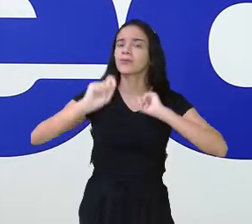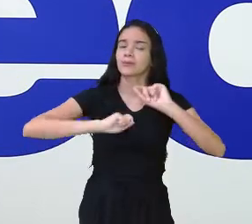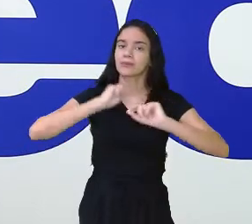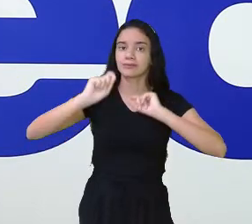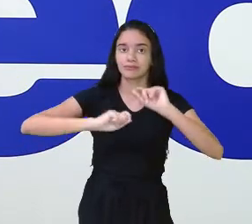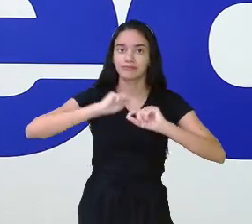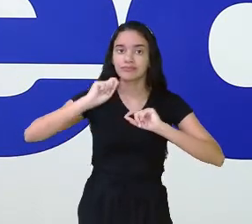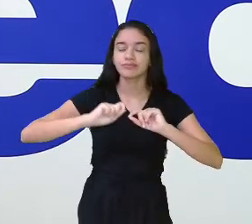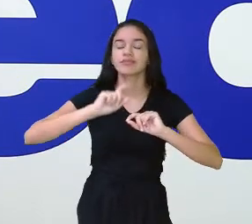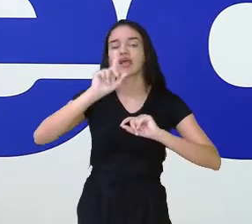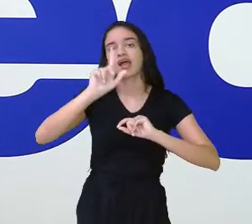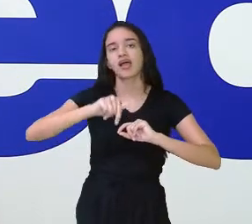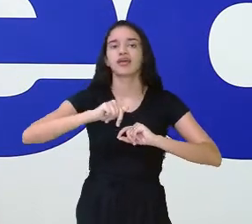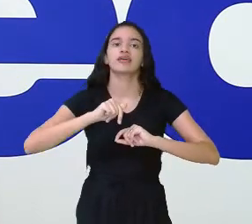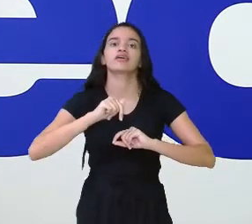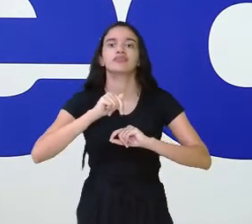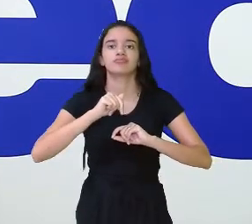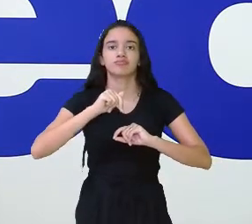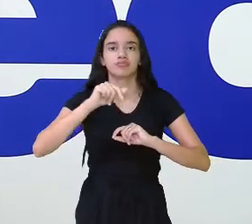não